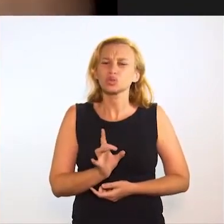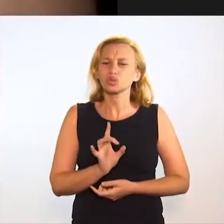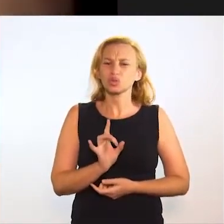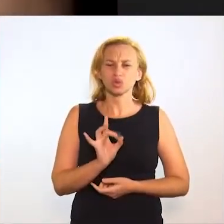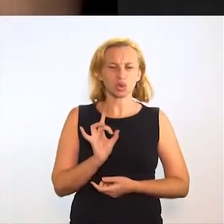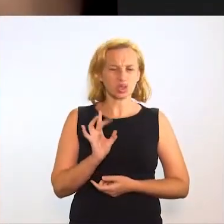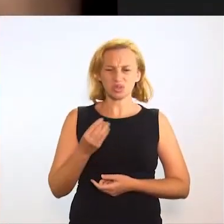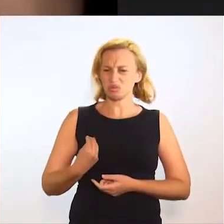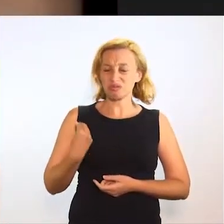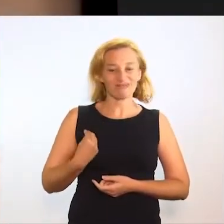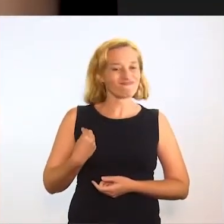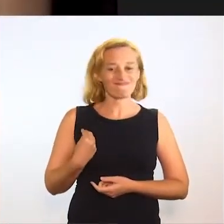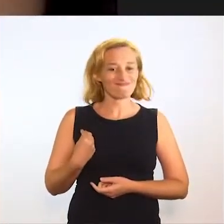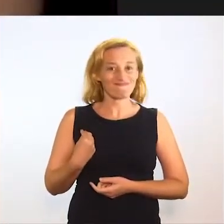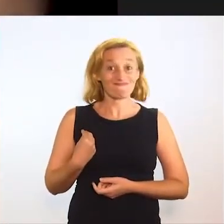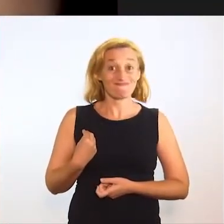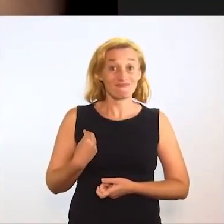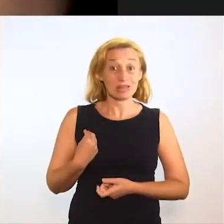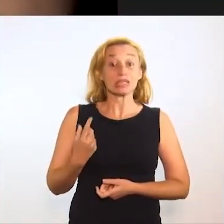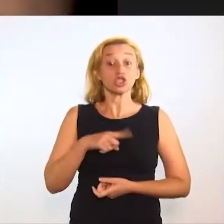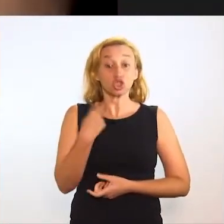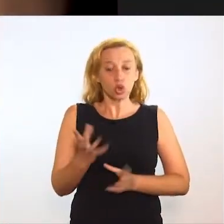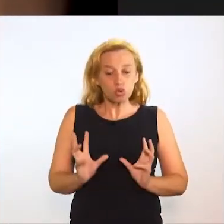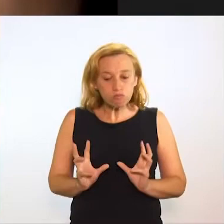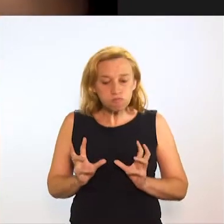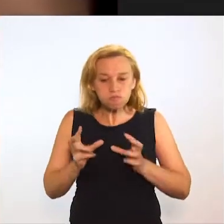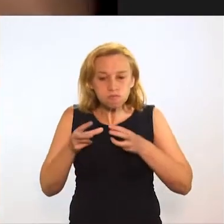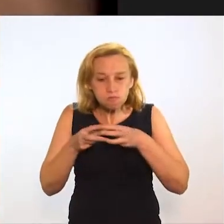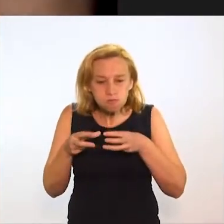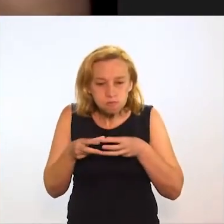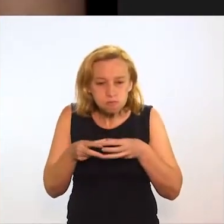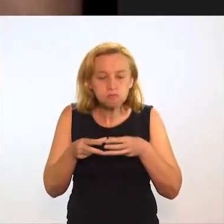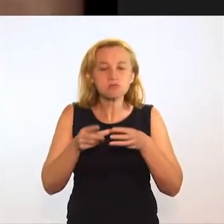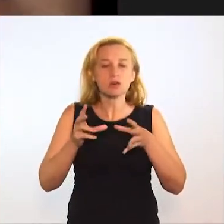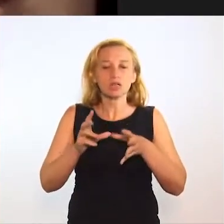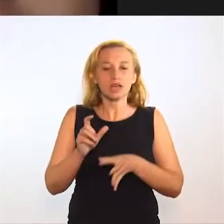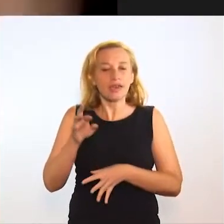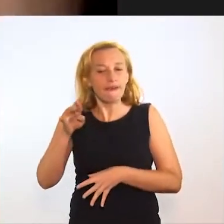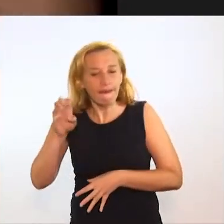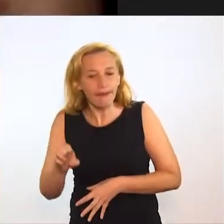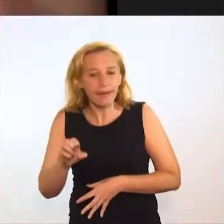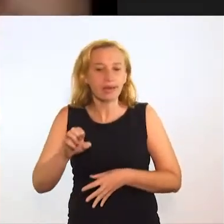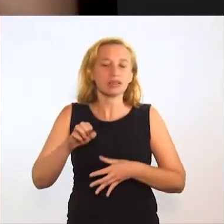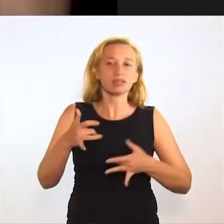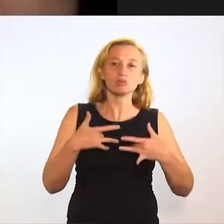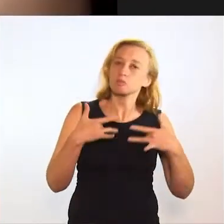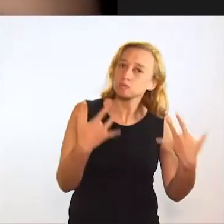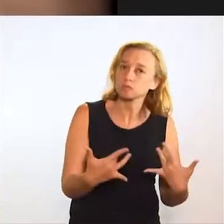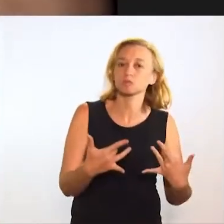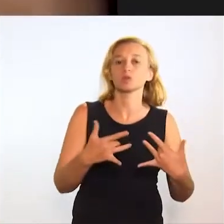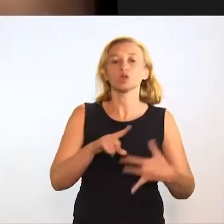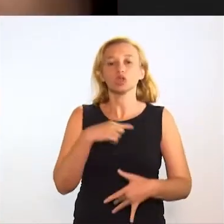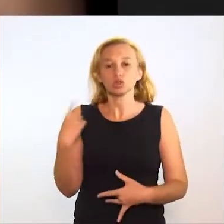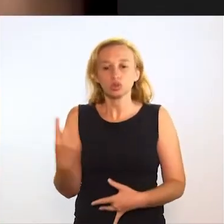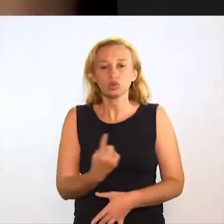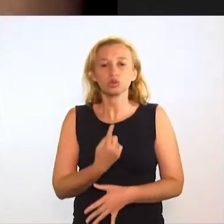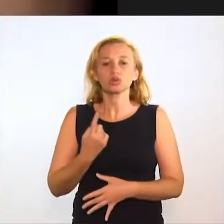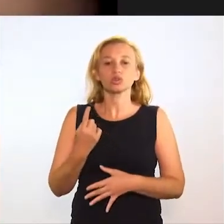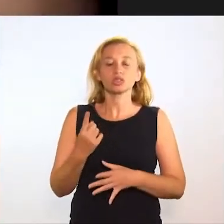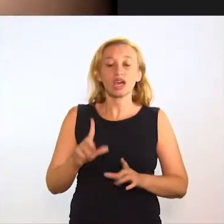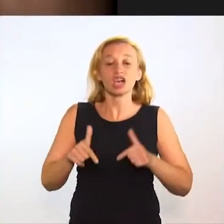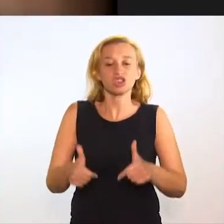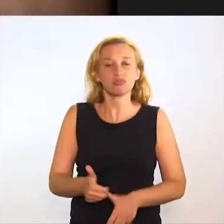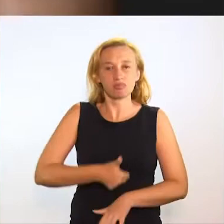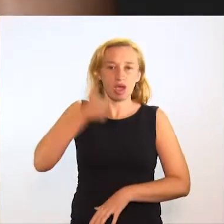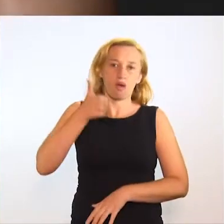não vive sozinho, que a gente, em comunidade, né? Em rede, em solidariedade, a